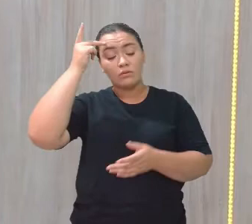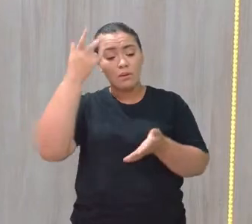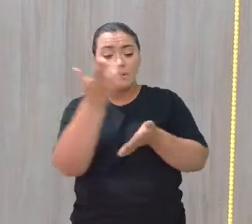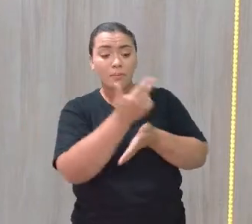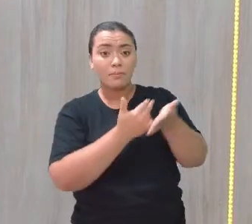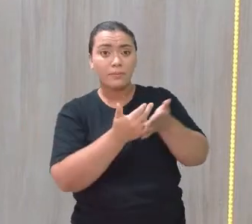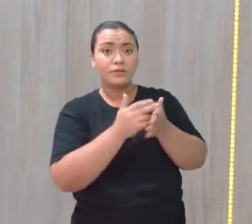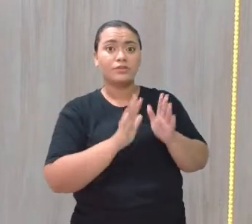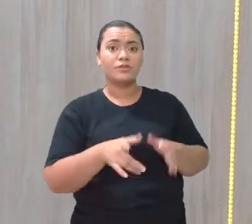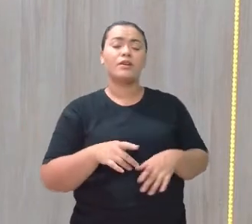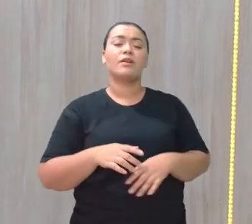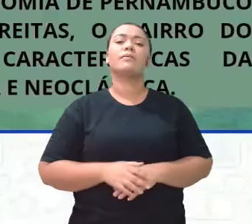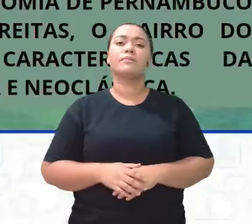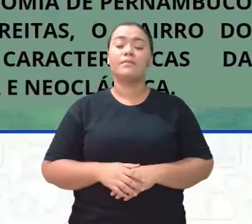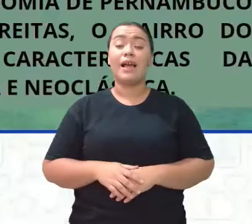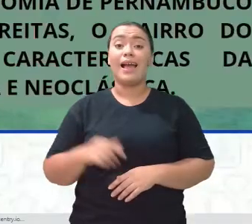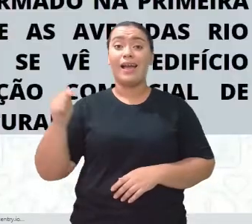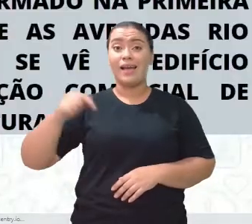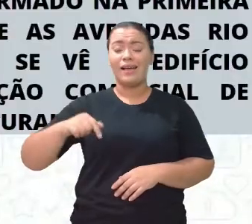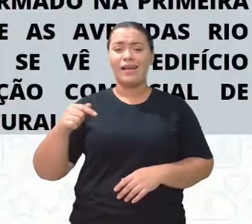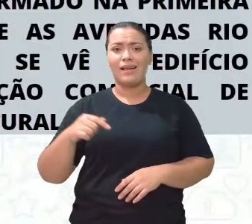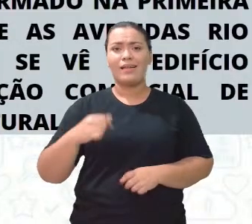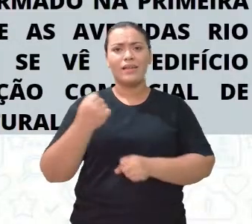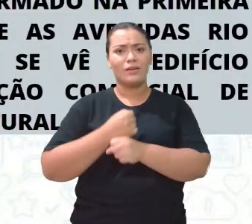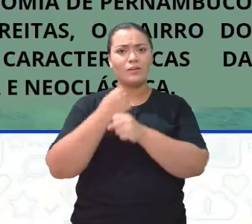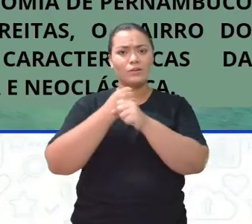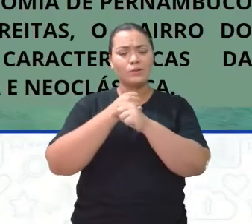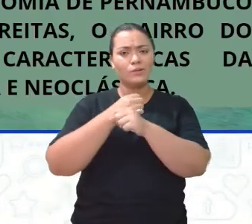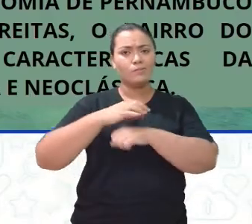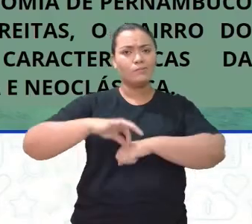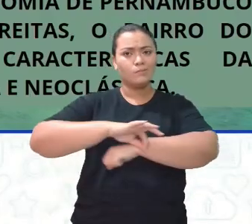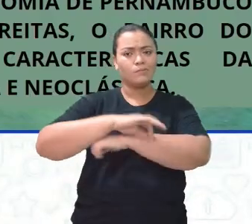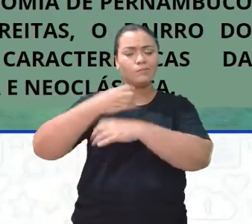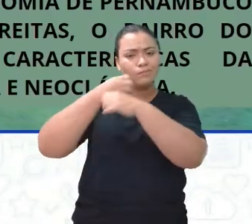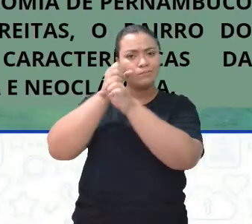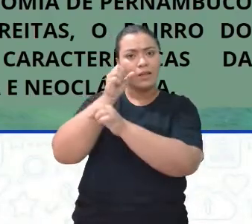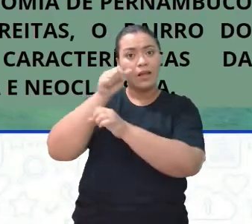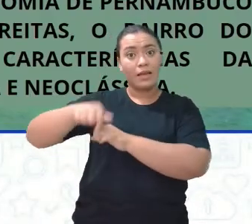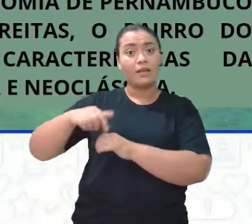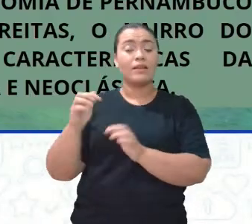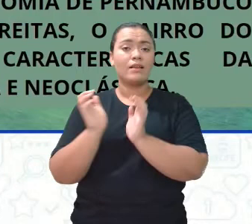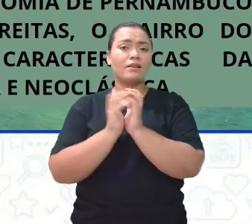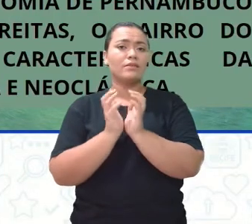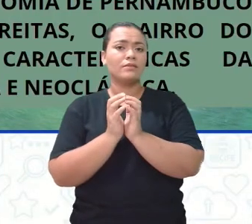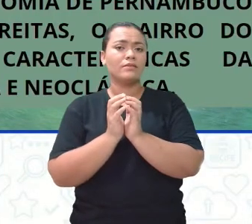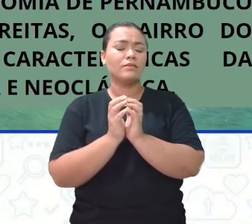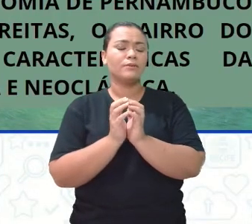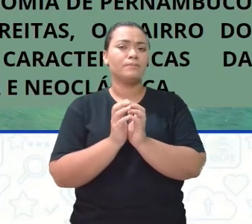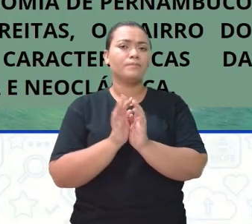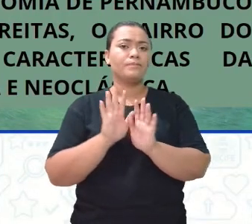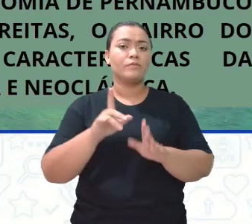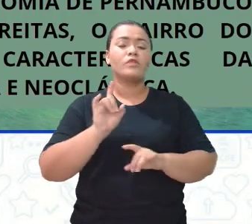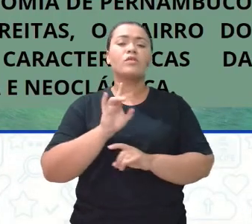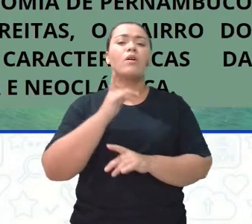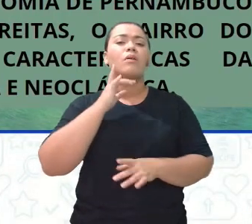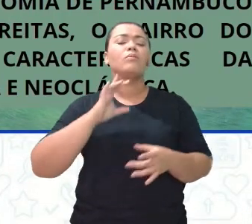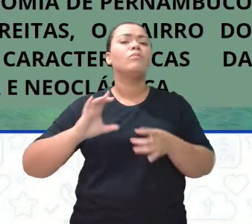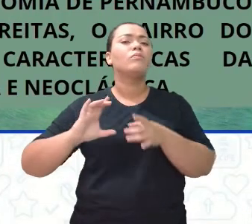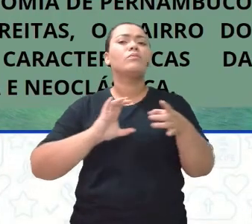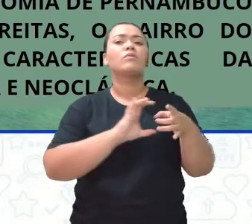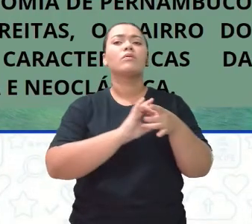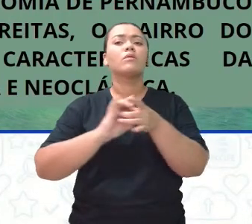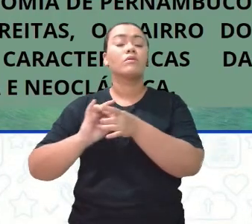A arquitetura de Recife, não é? Aqui a gente só contextualizando para vocês, de acordo com